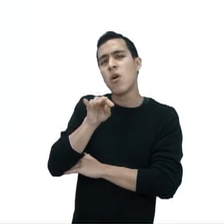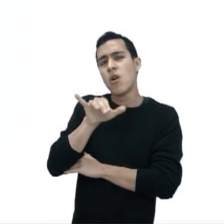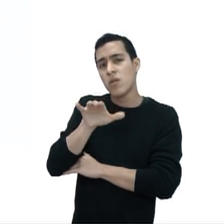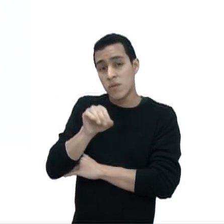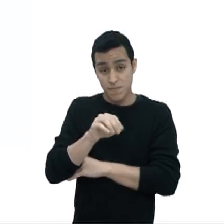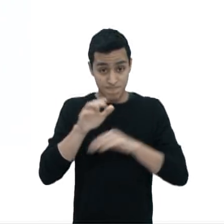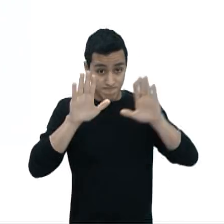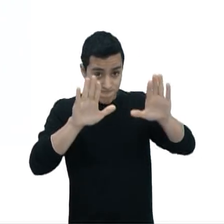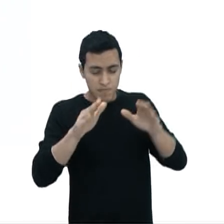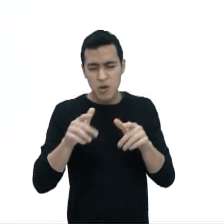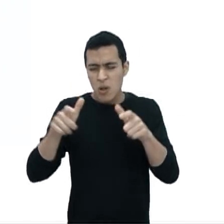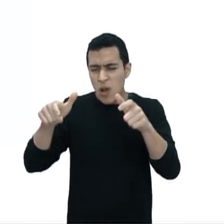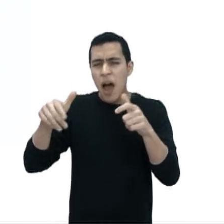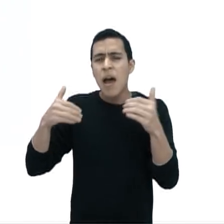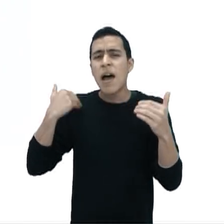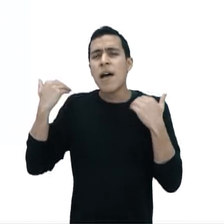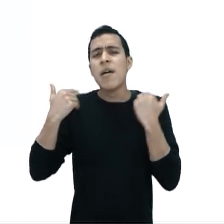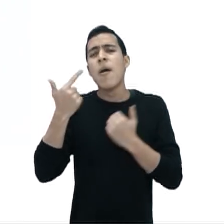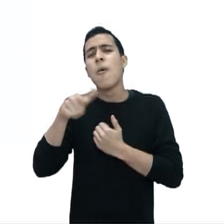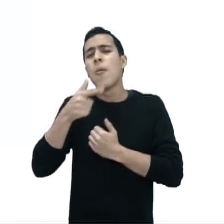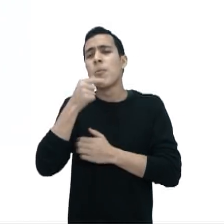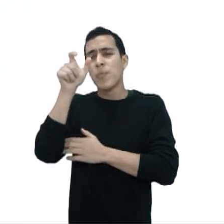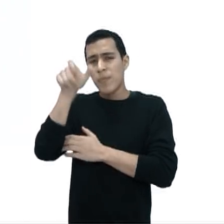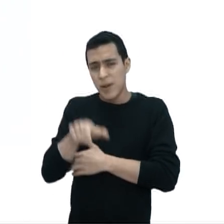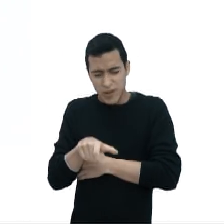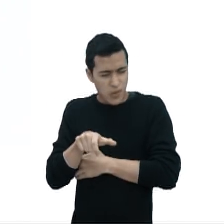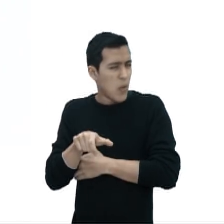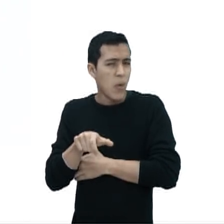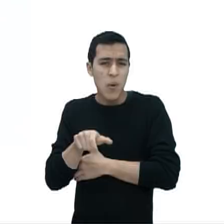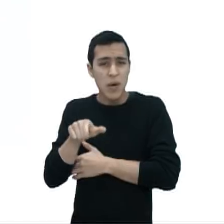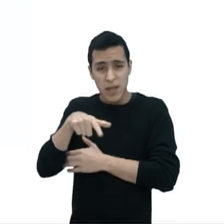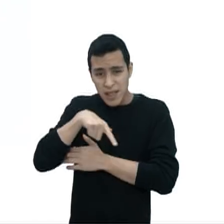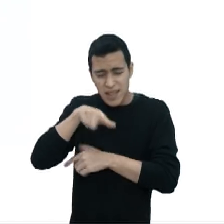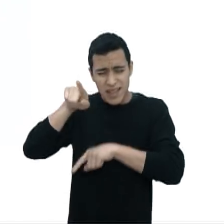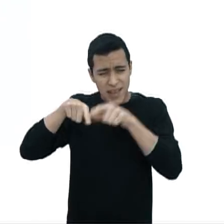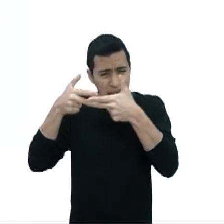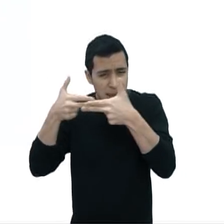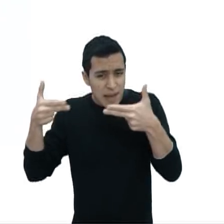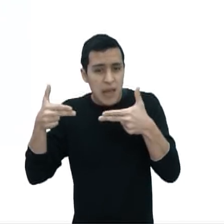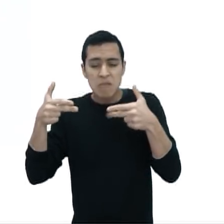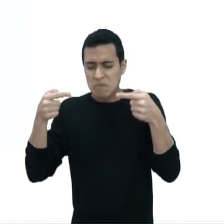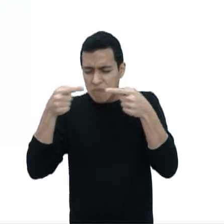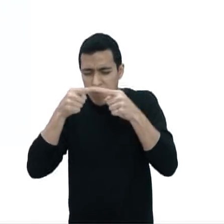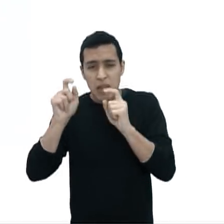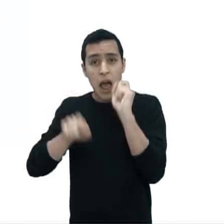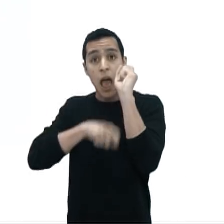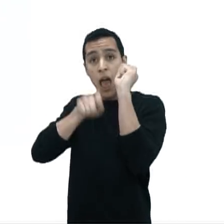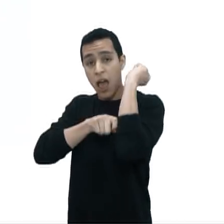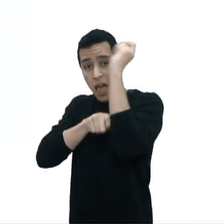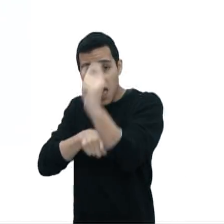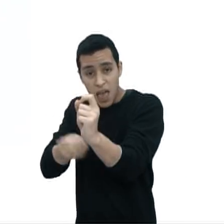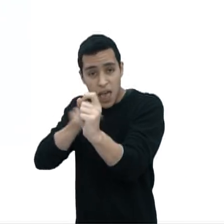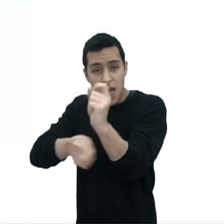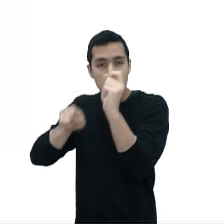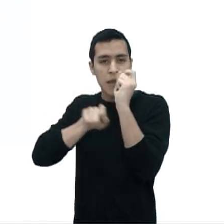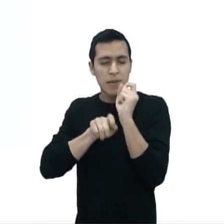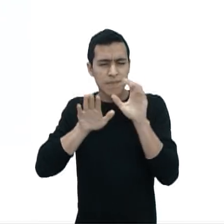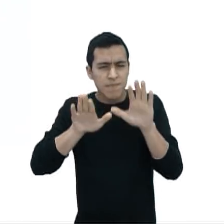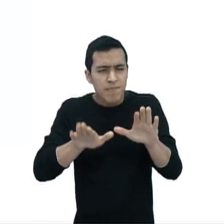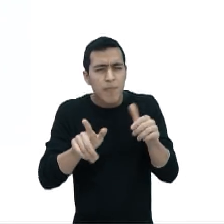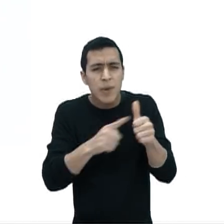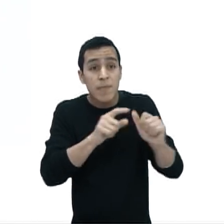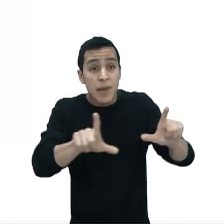temos outro personagem chamado Bagatela, que traz nas mãos apetrechos de pesca. Uma primeira cena passa-se de